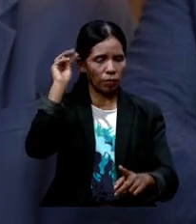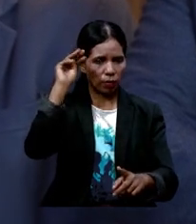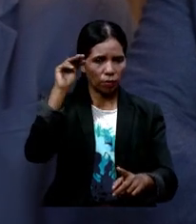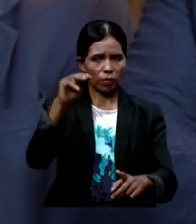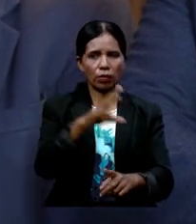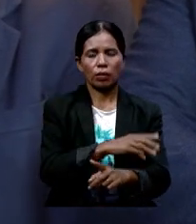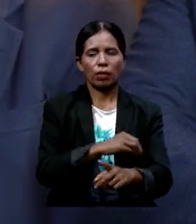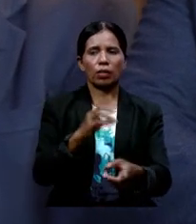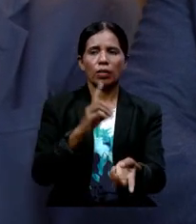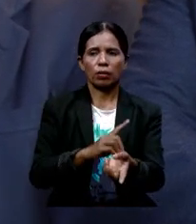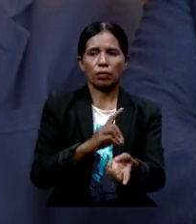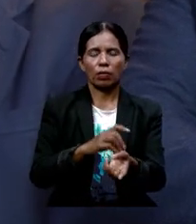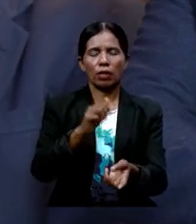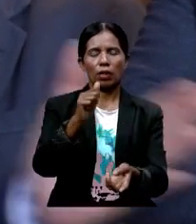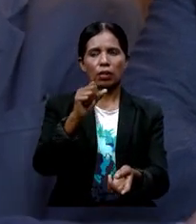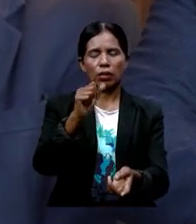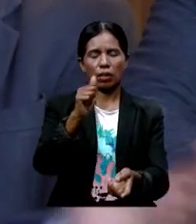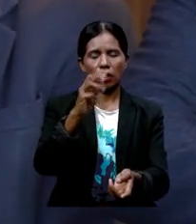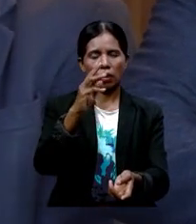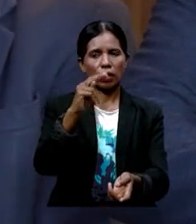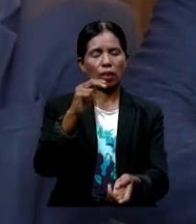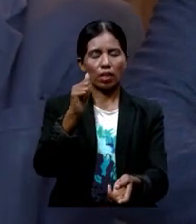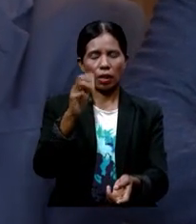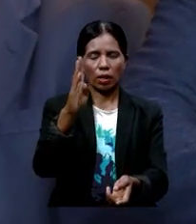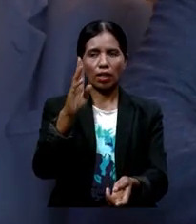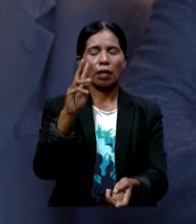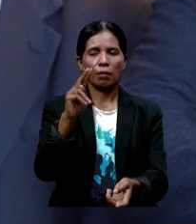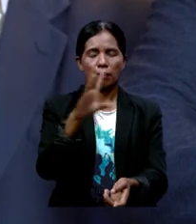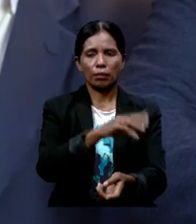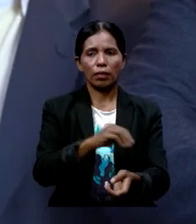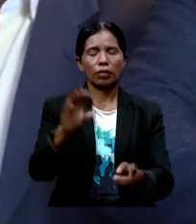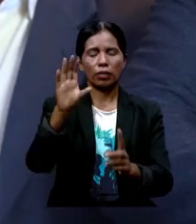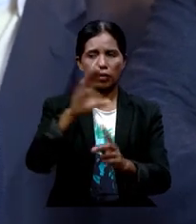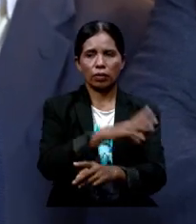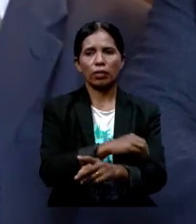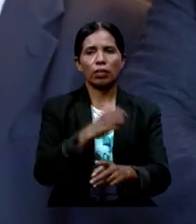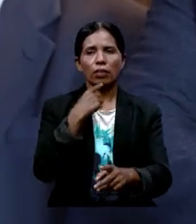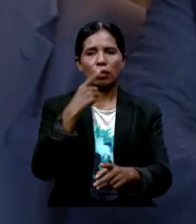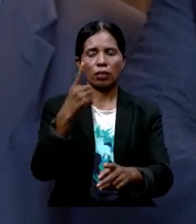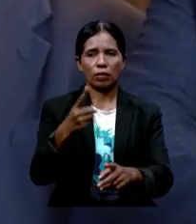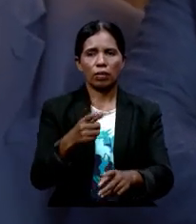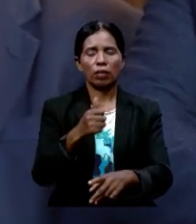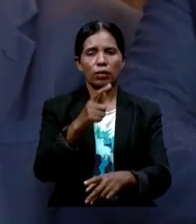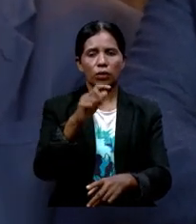engenheiro doutor Asanami. Depois a moto se eficaz civil no moto adjunta